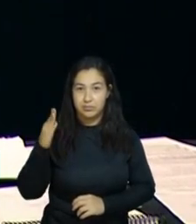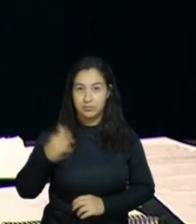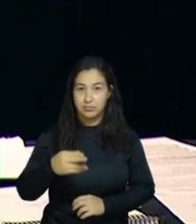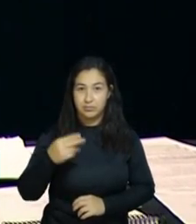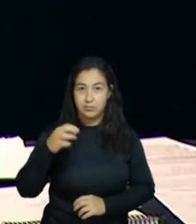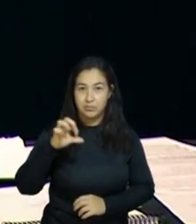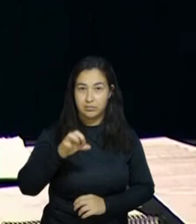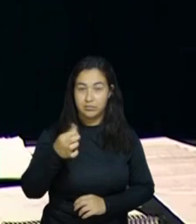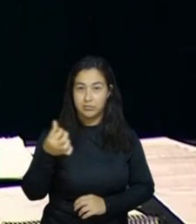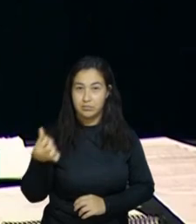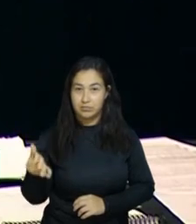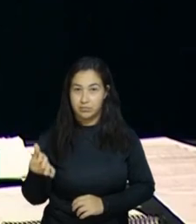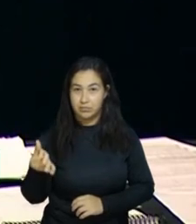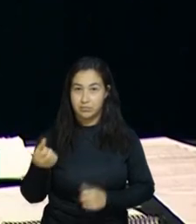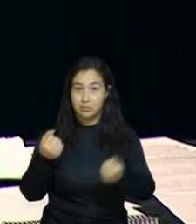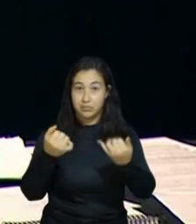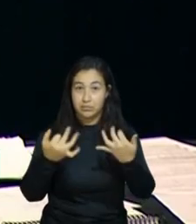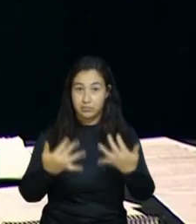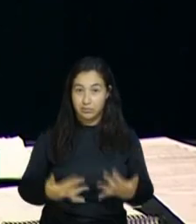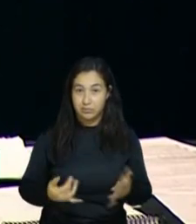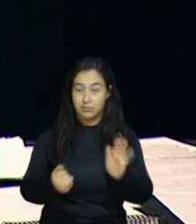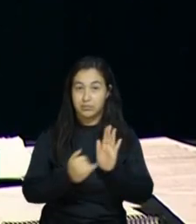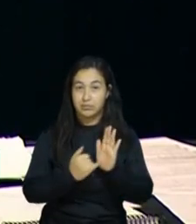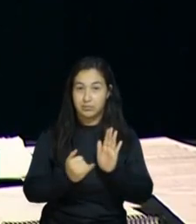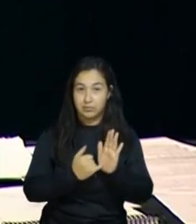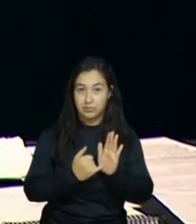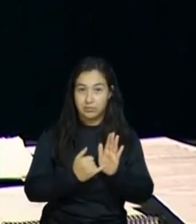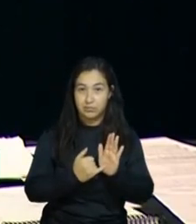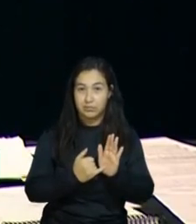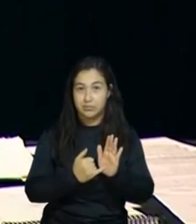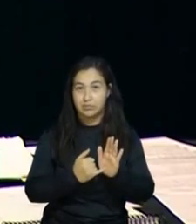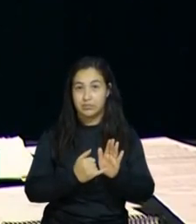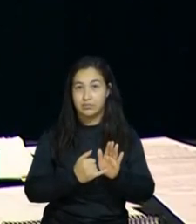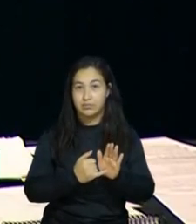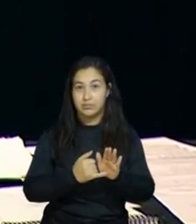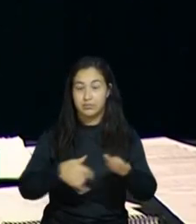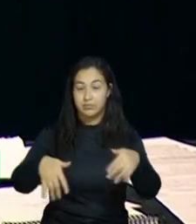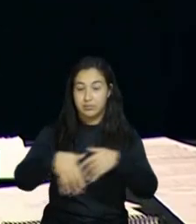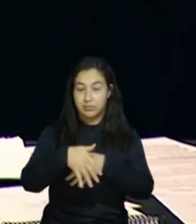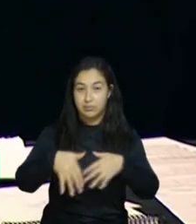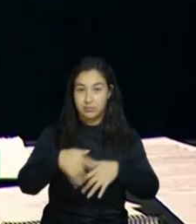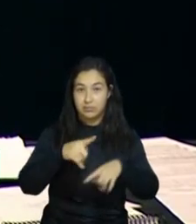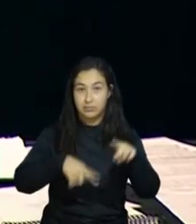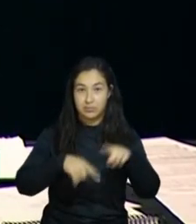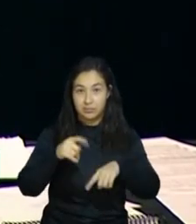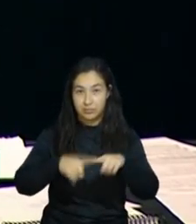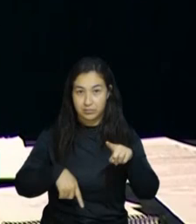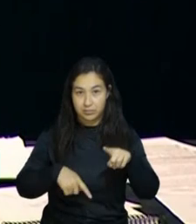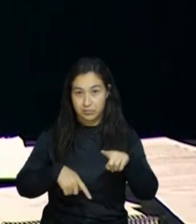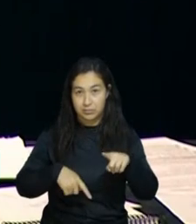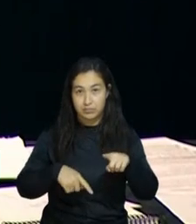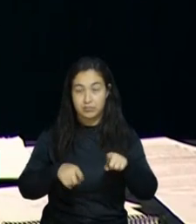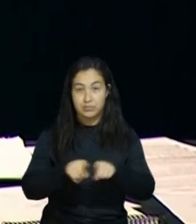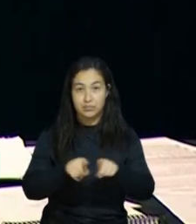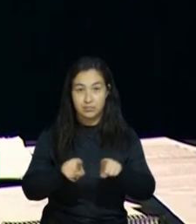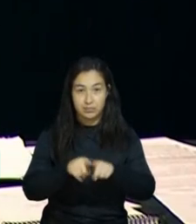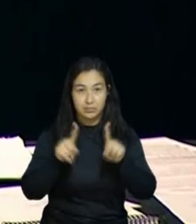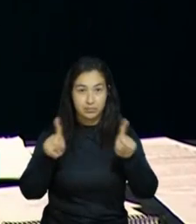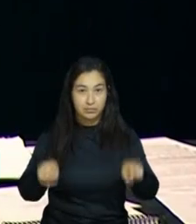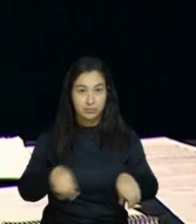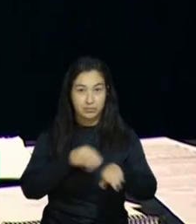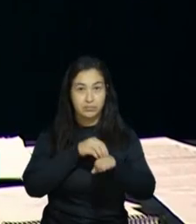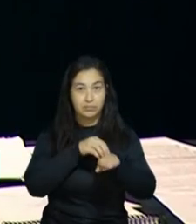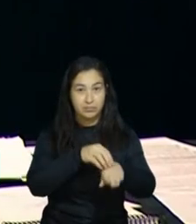10.297/1996, que dispõe sobre o imposto sobre operações relativas à circulação de mercadorias e sobre prestações de serviço de transporte